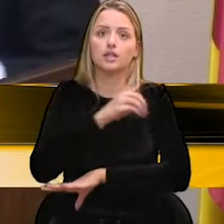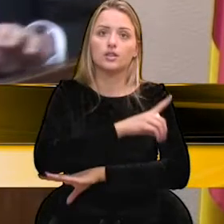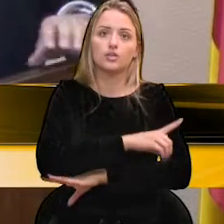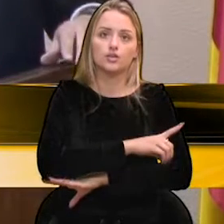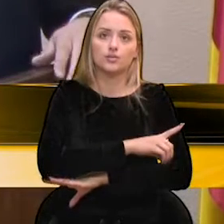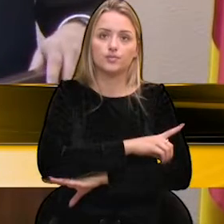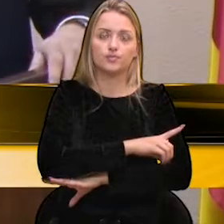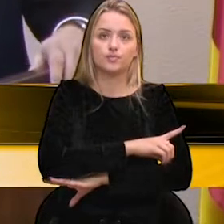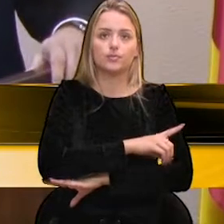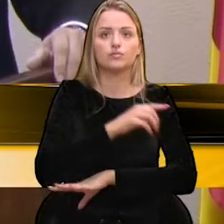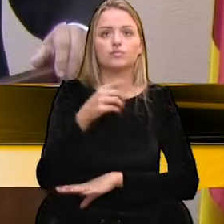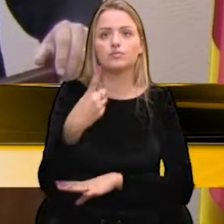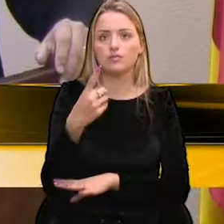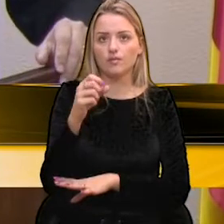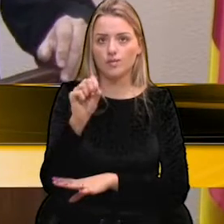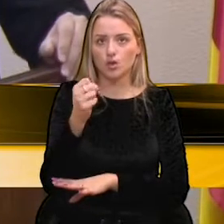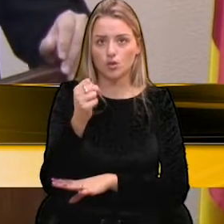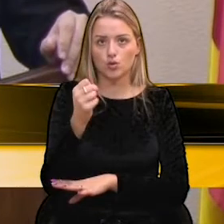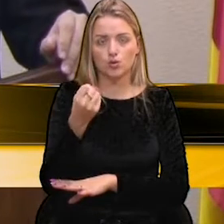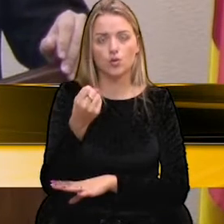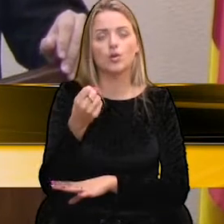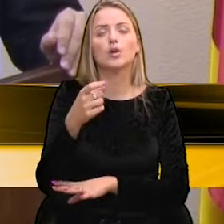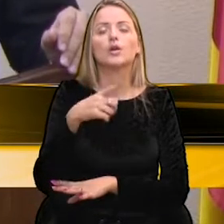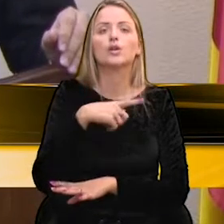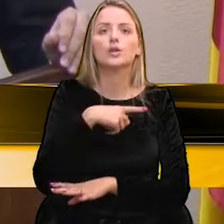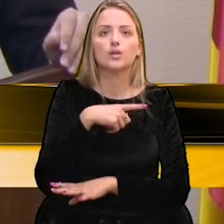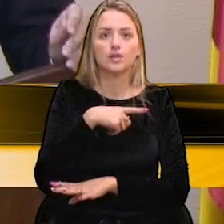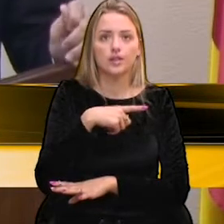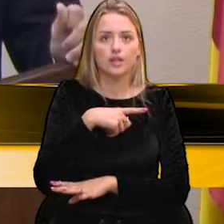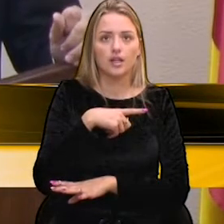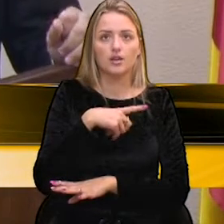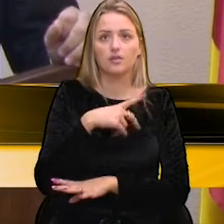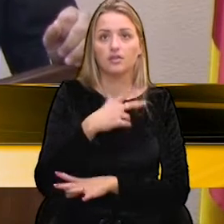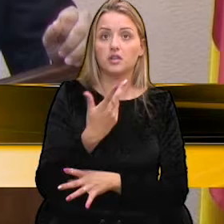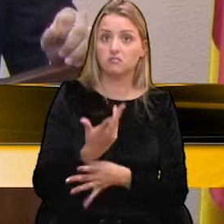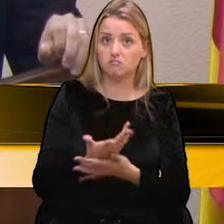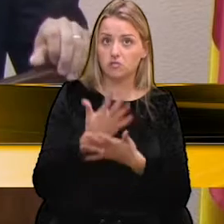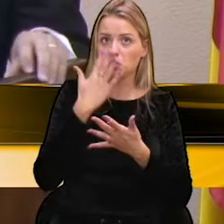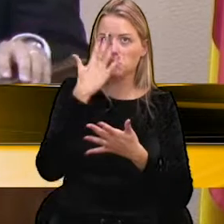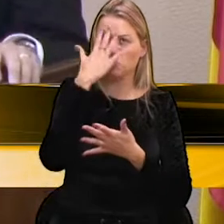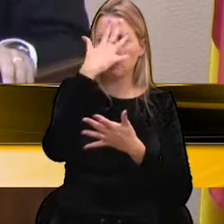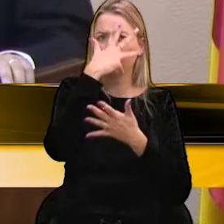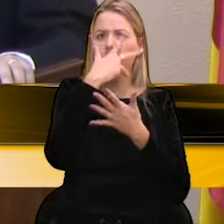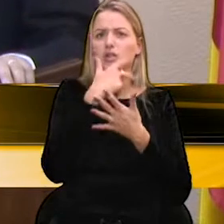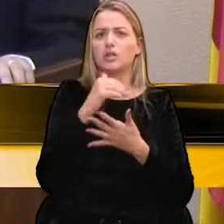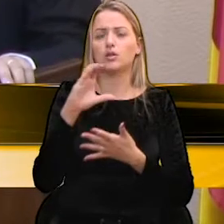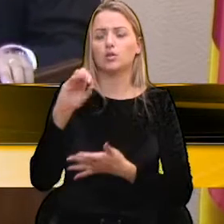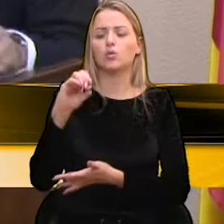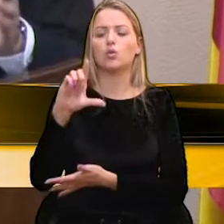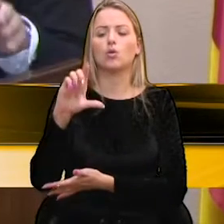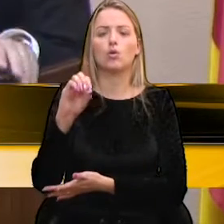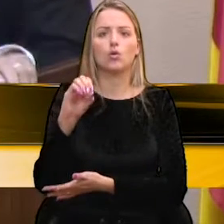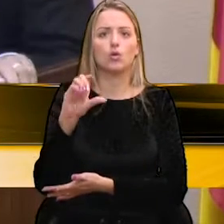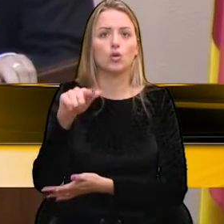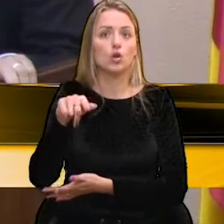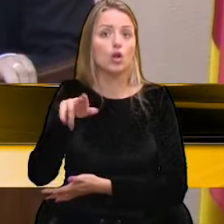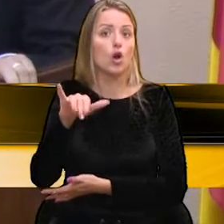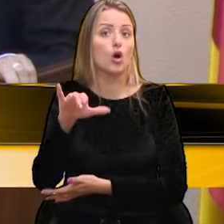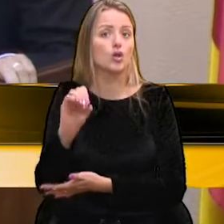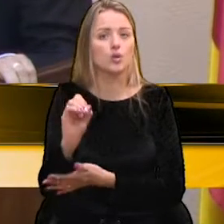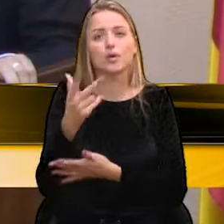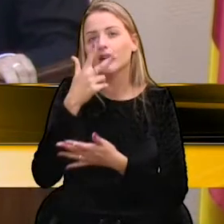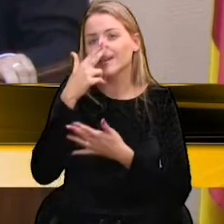no dia 18, nós tivemos um belo colóquio com aquela reitoria, uma das 5